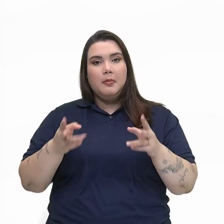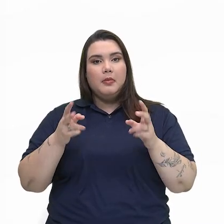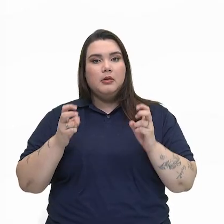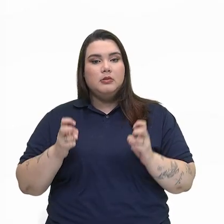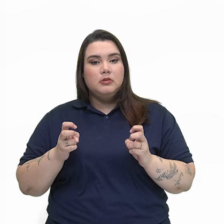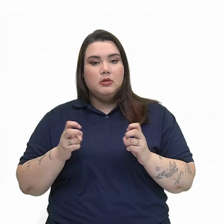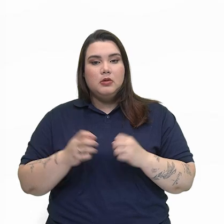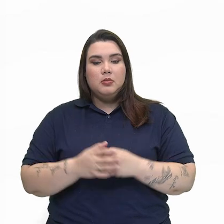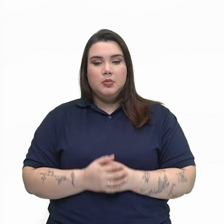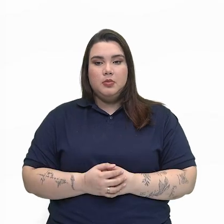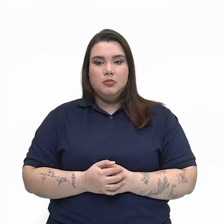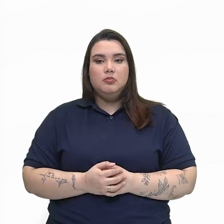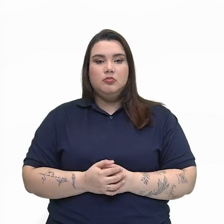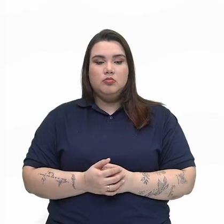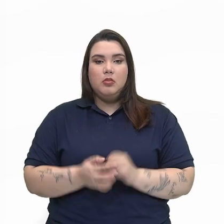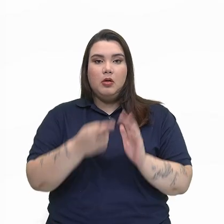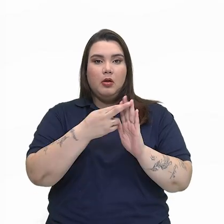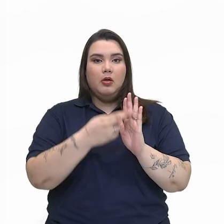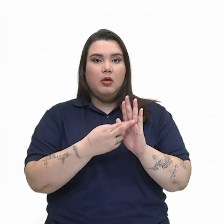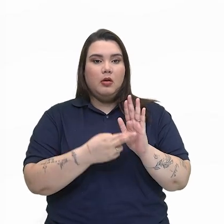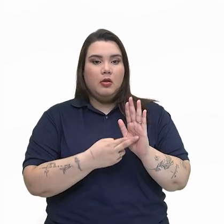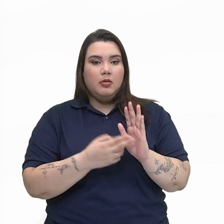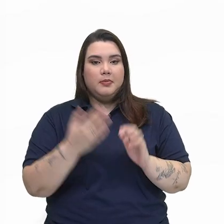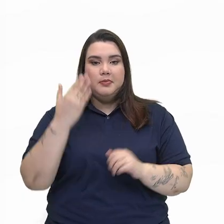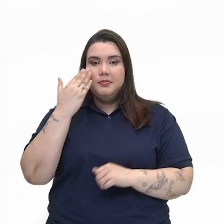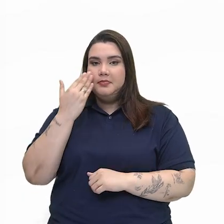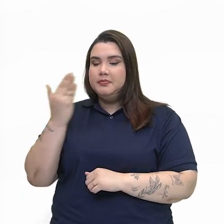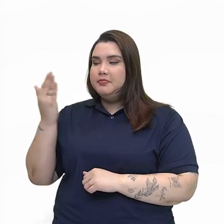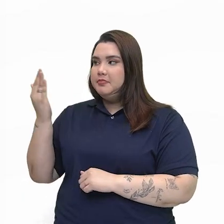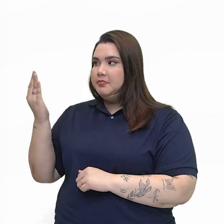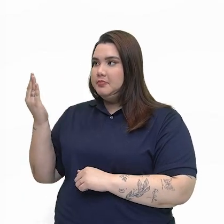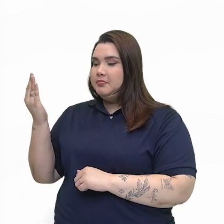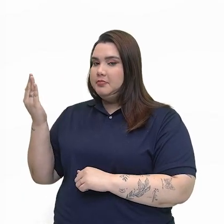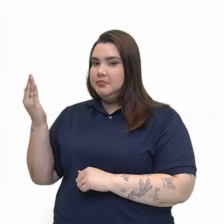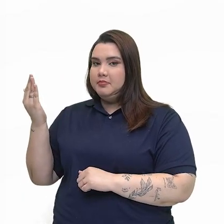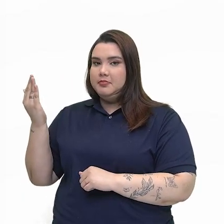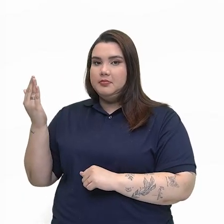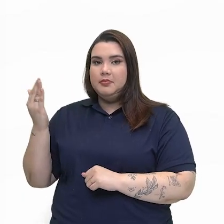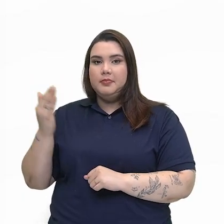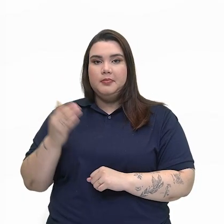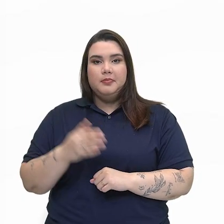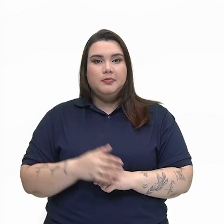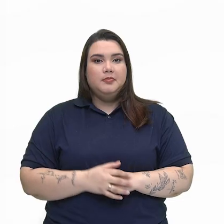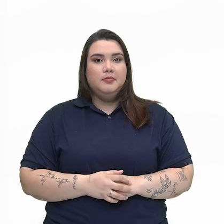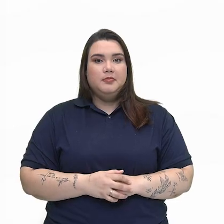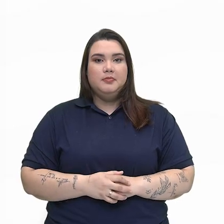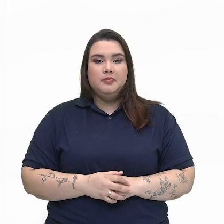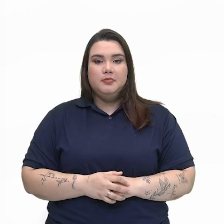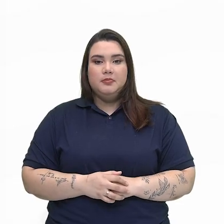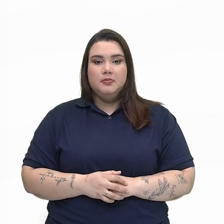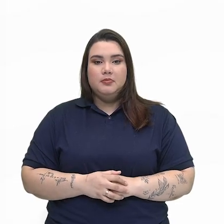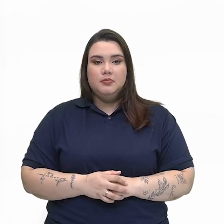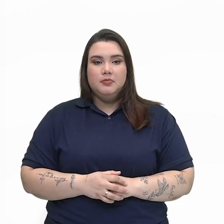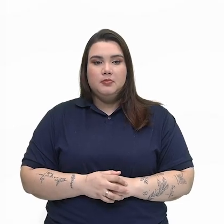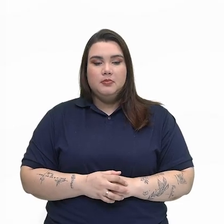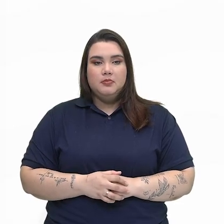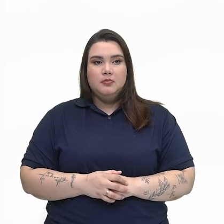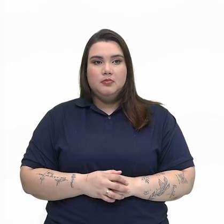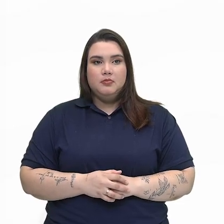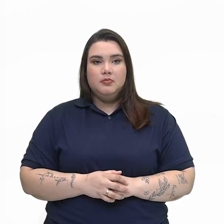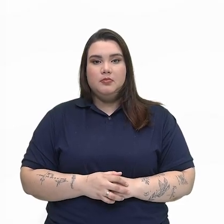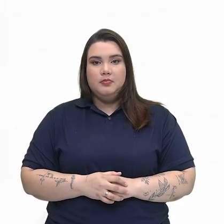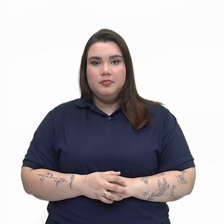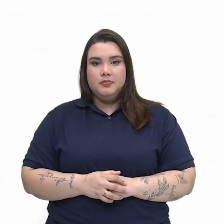se 5 for o último algarismo, ou se houver apenas zeros após o 5,